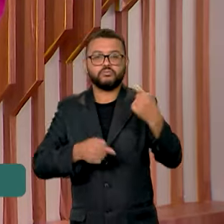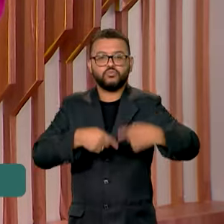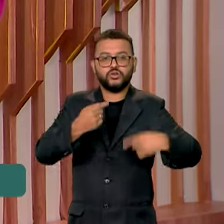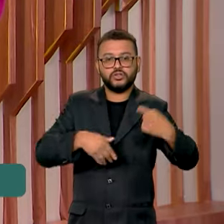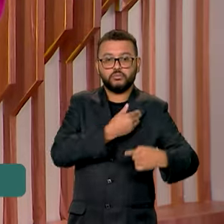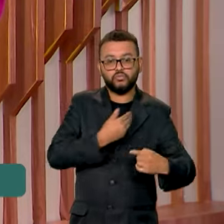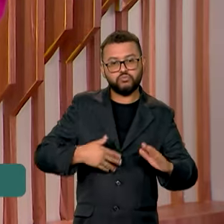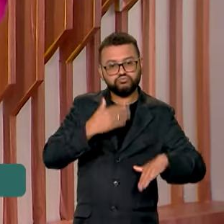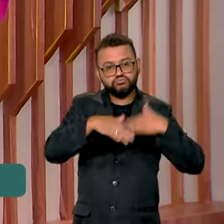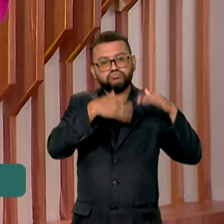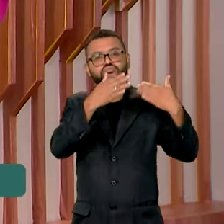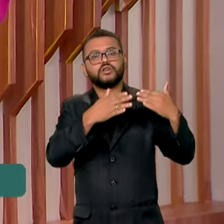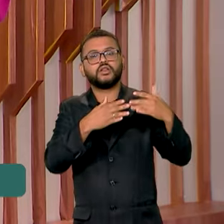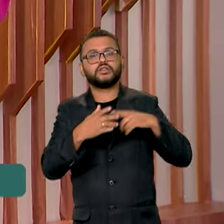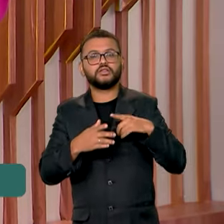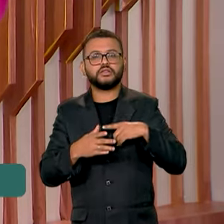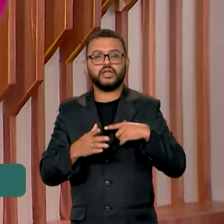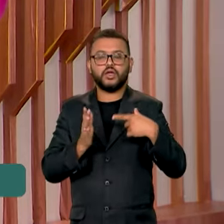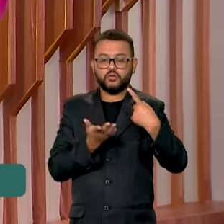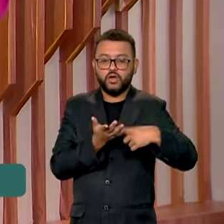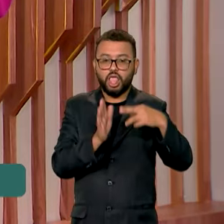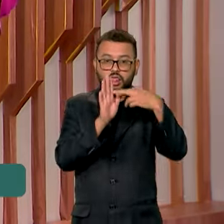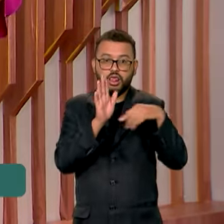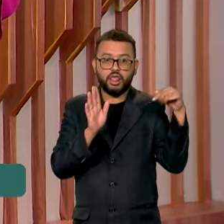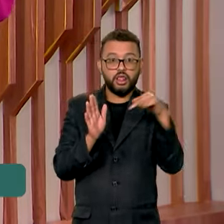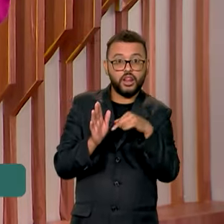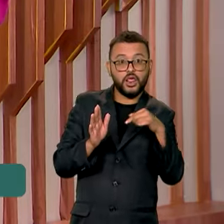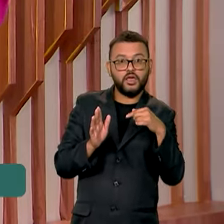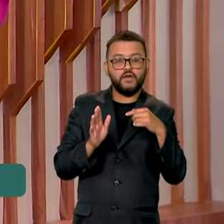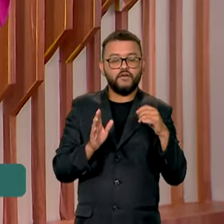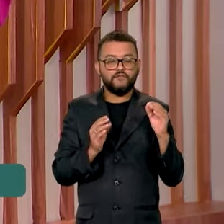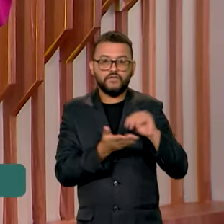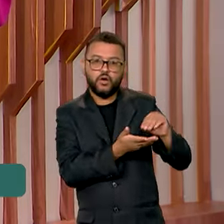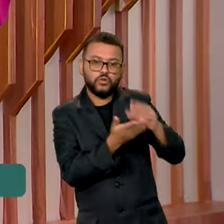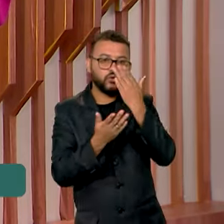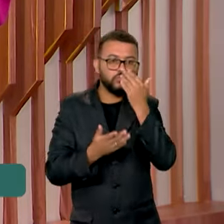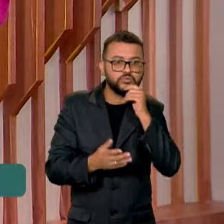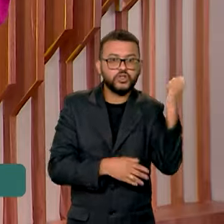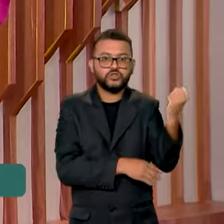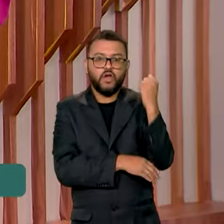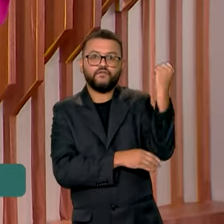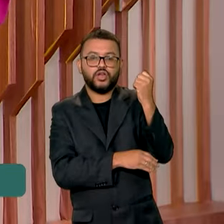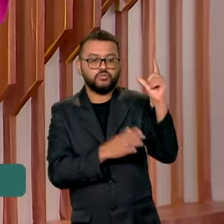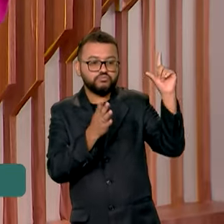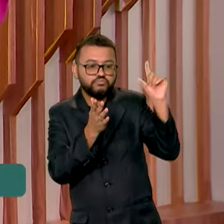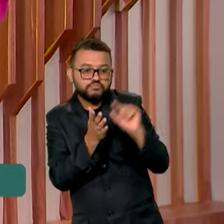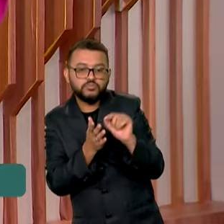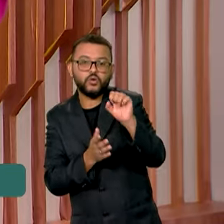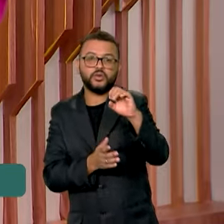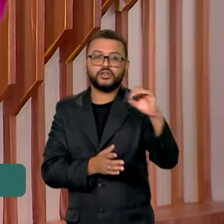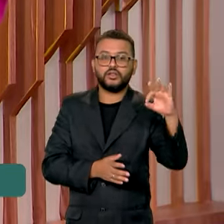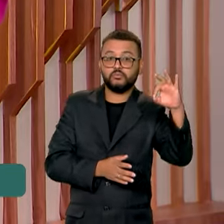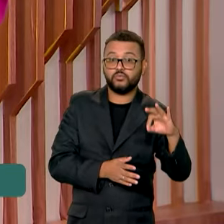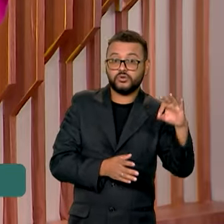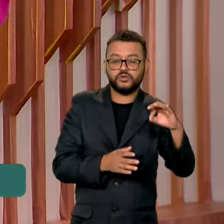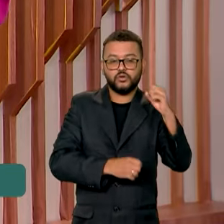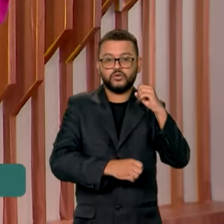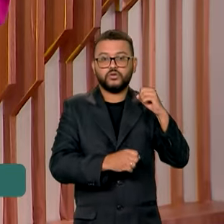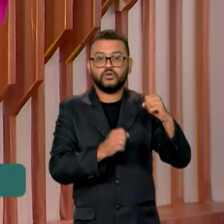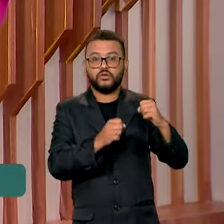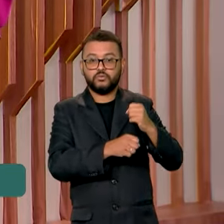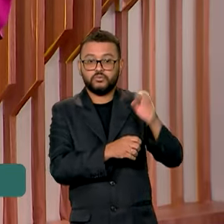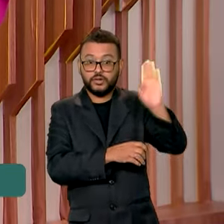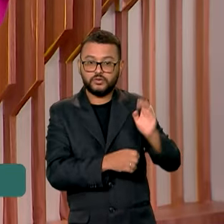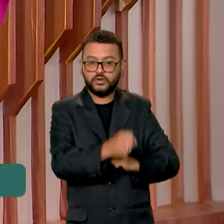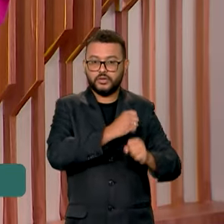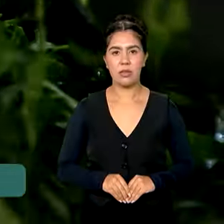das políticas públicas. De acordo com o relatório, a insegurança alimentar severa caiu mais de 80% no Brasil